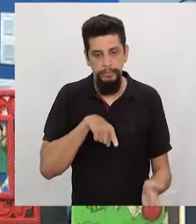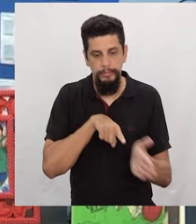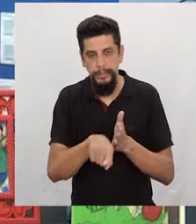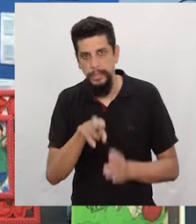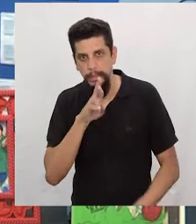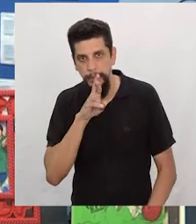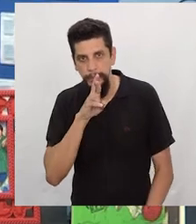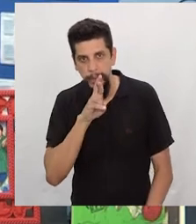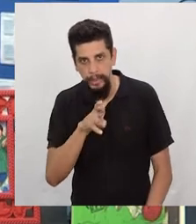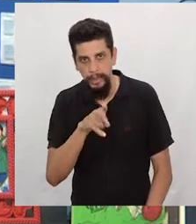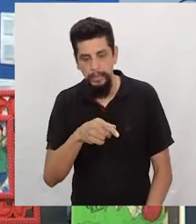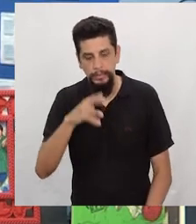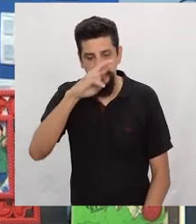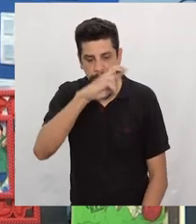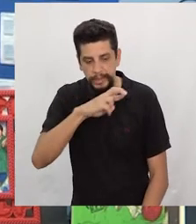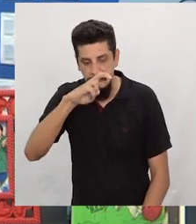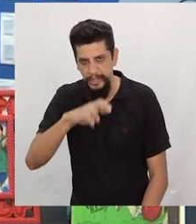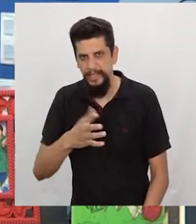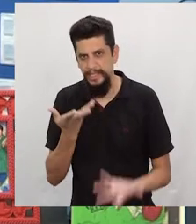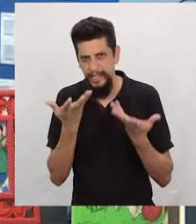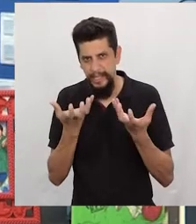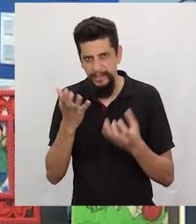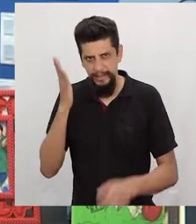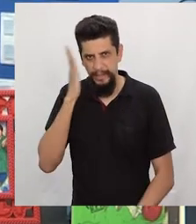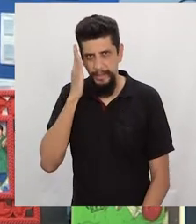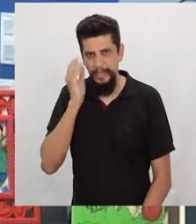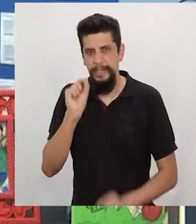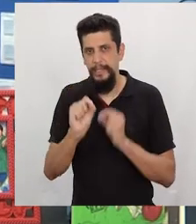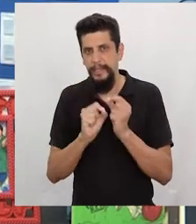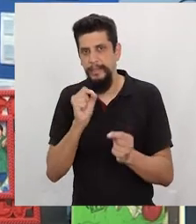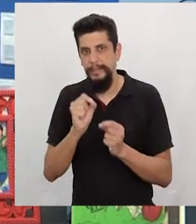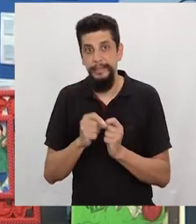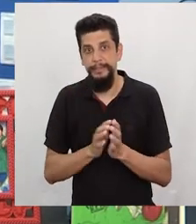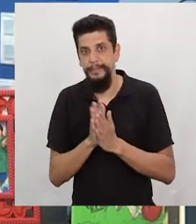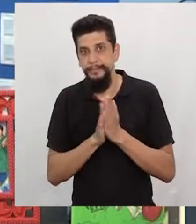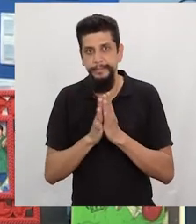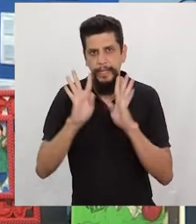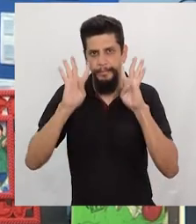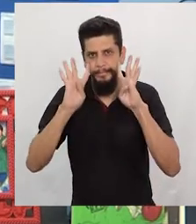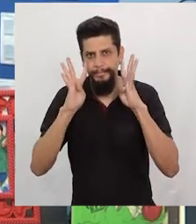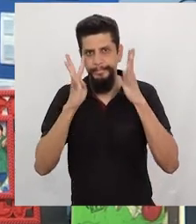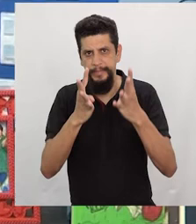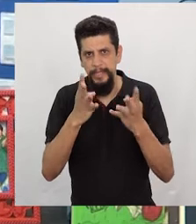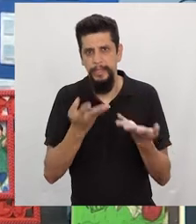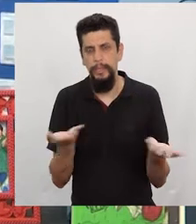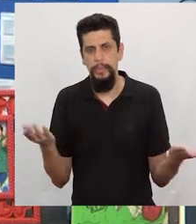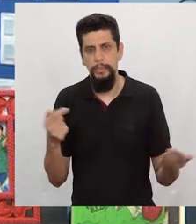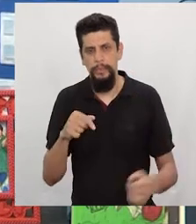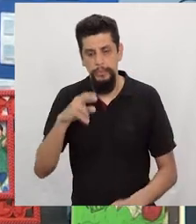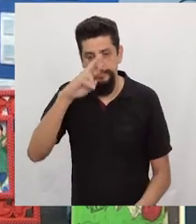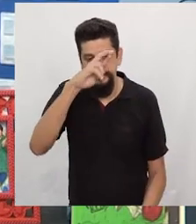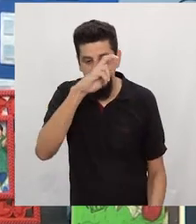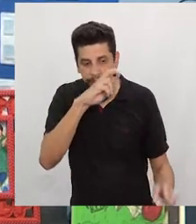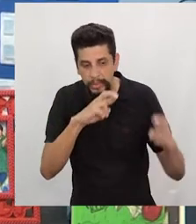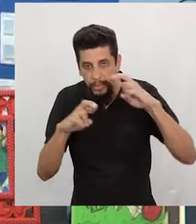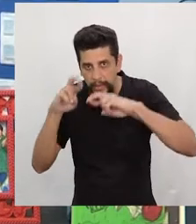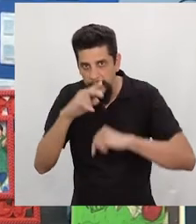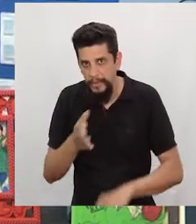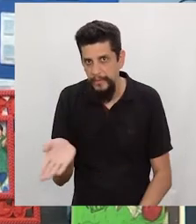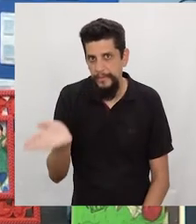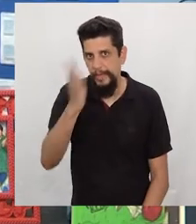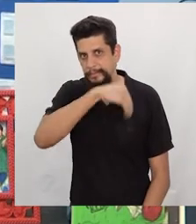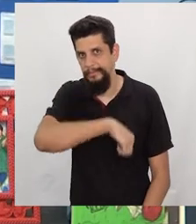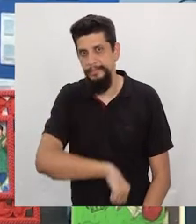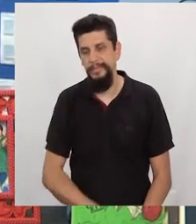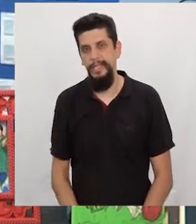detetives. Vamos lá, quero saber quem é que está afiado nessa temática dos detetives. Vamos